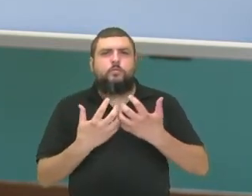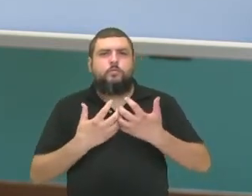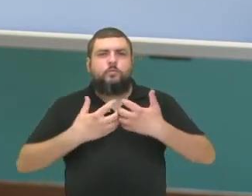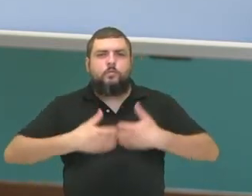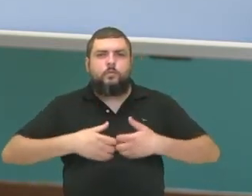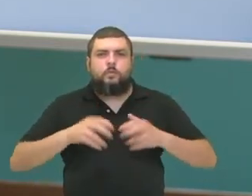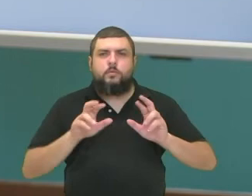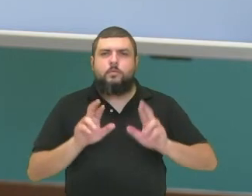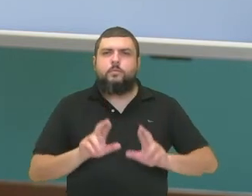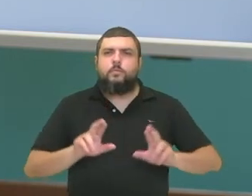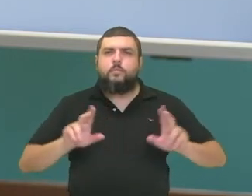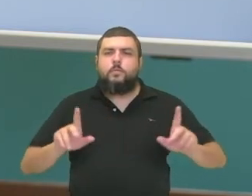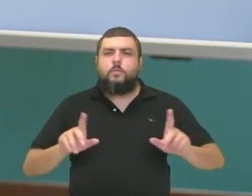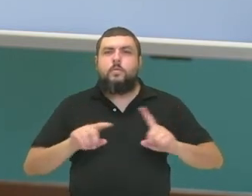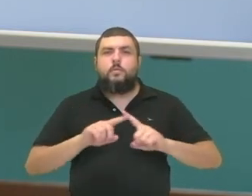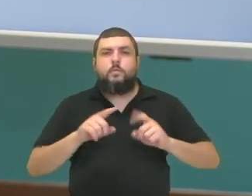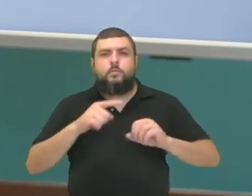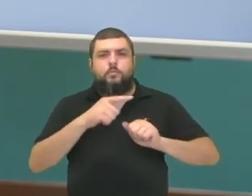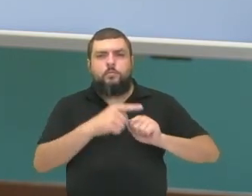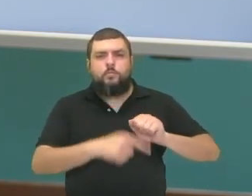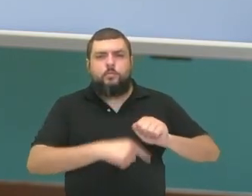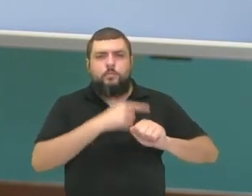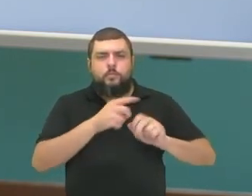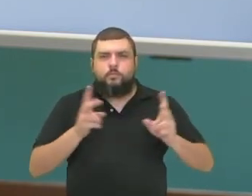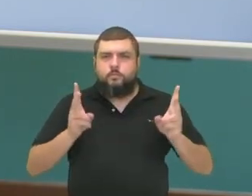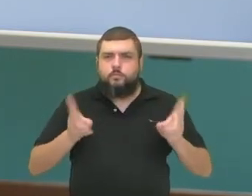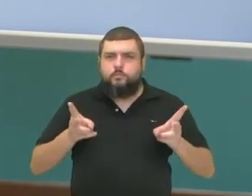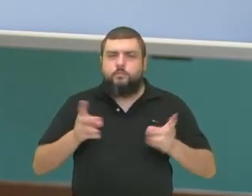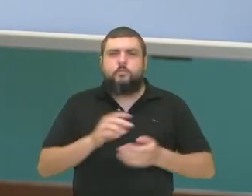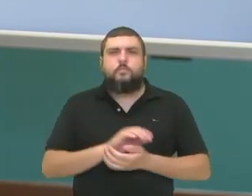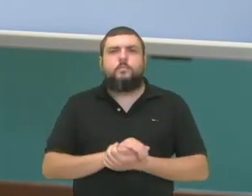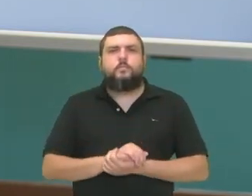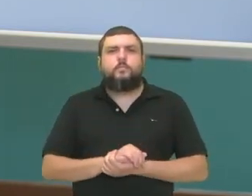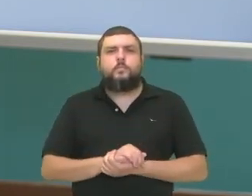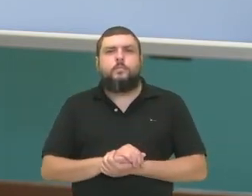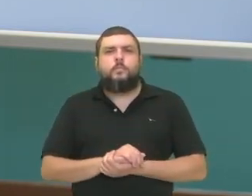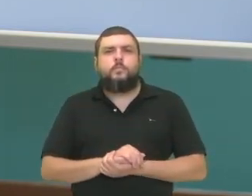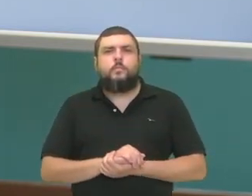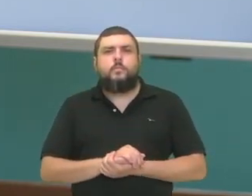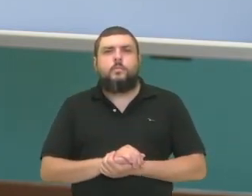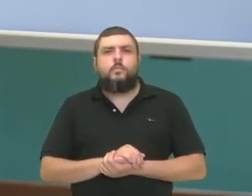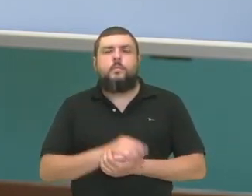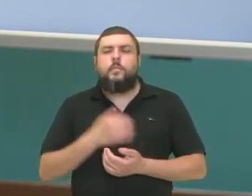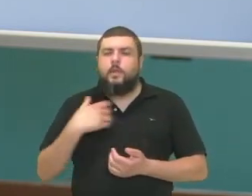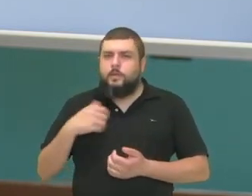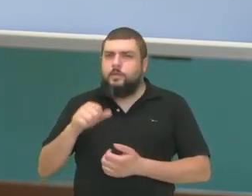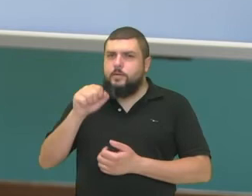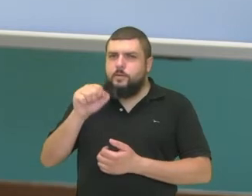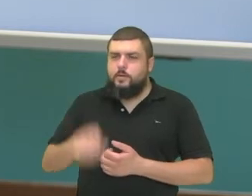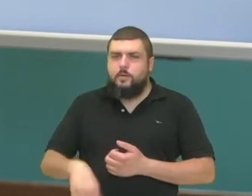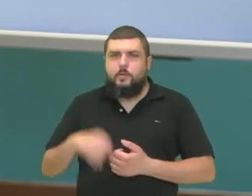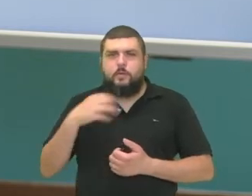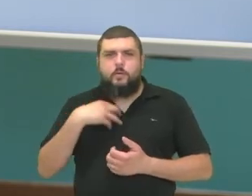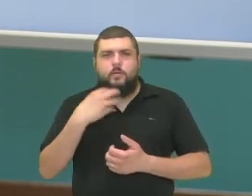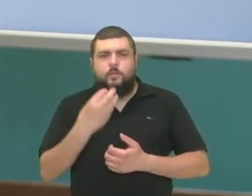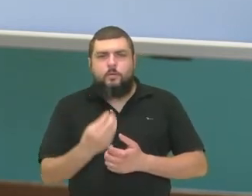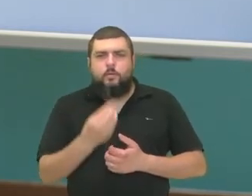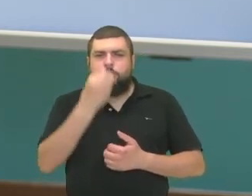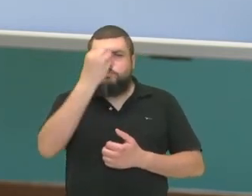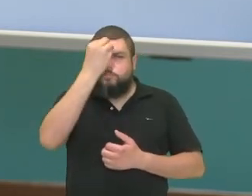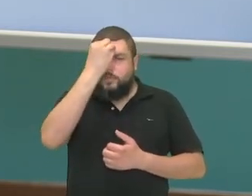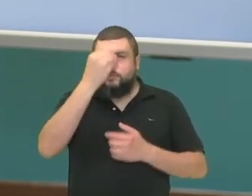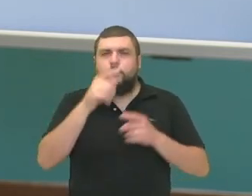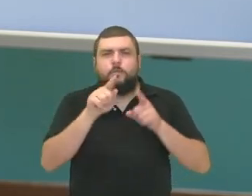pertencem a funções químicas diferenciadas. Sim, Sim, repetir também